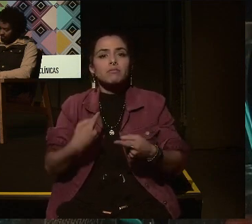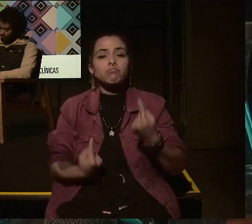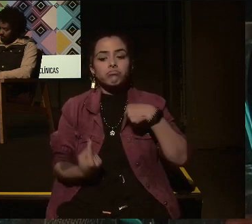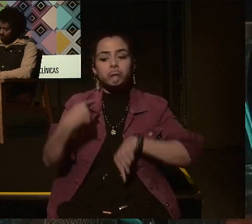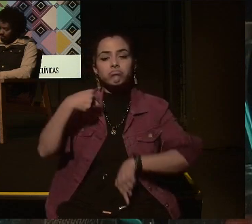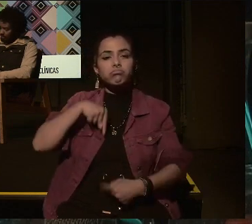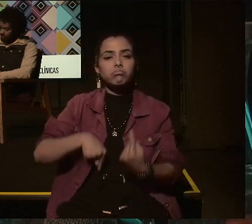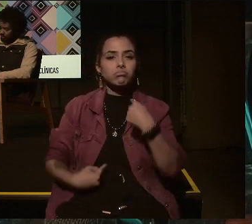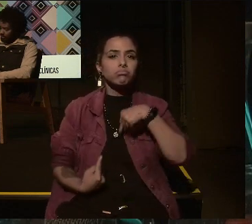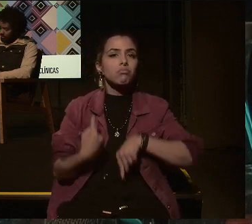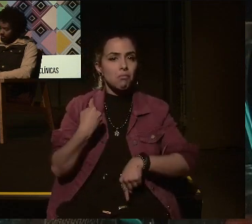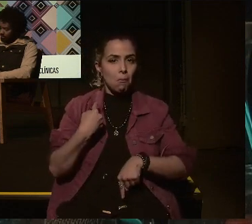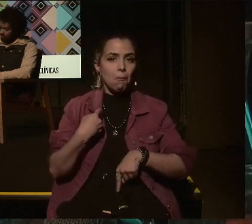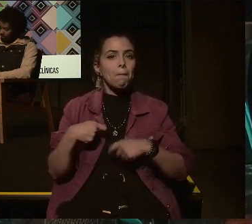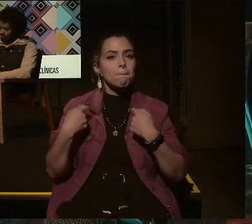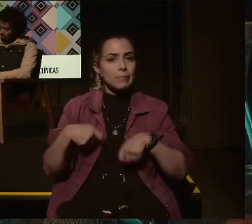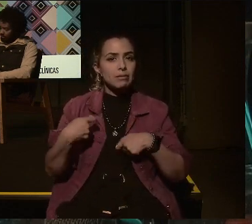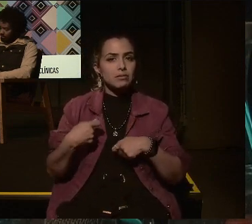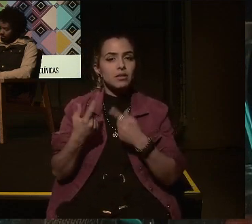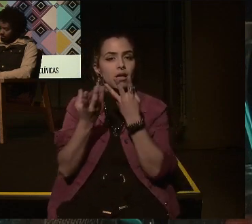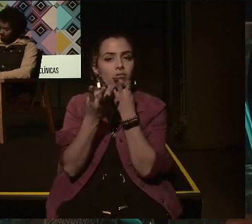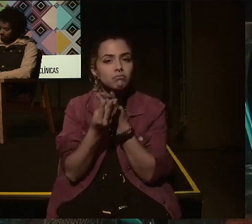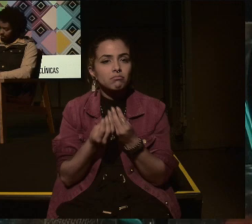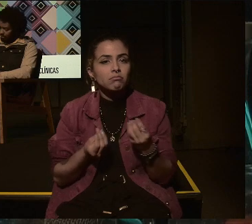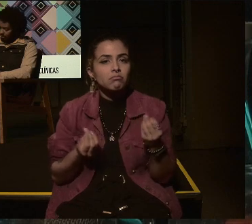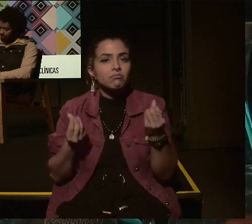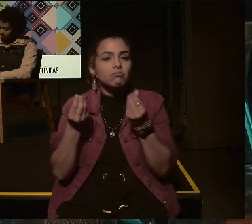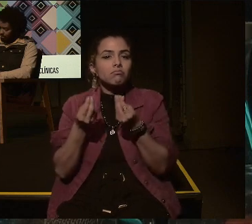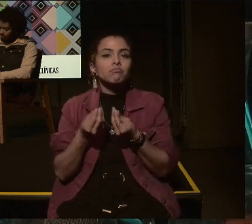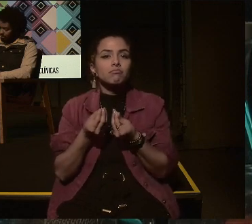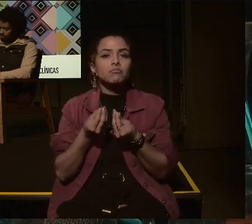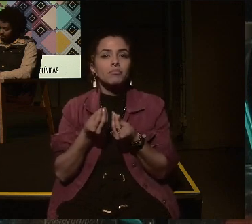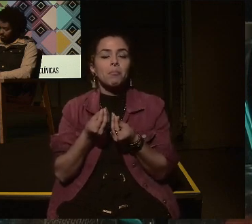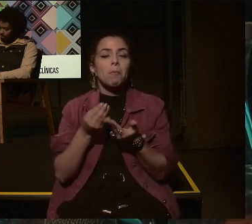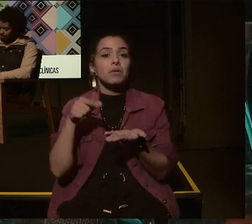De fluxo da ordem do sensível. Isso só se dá